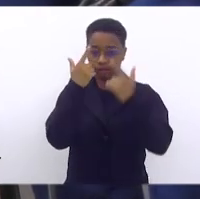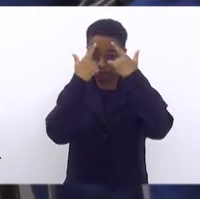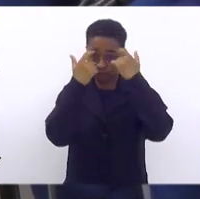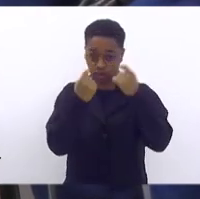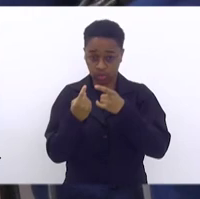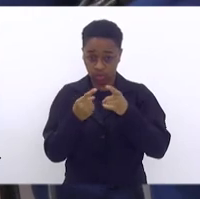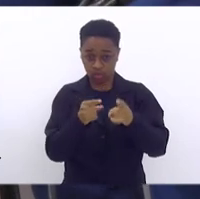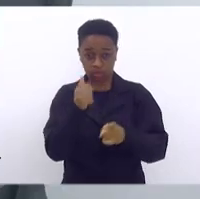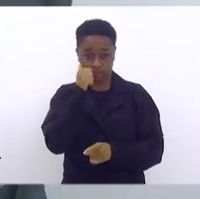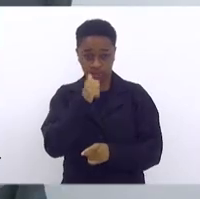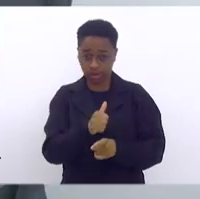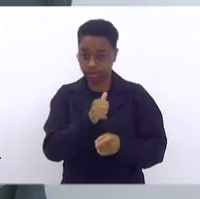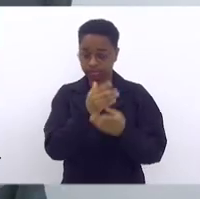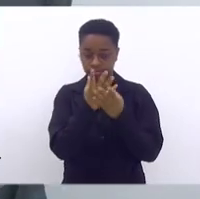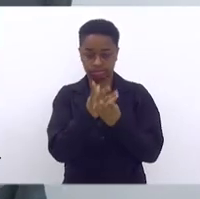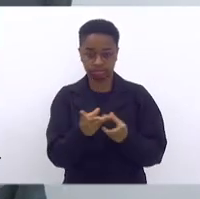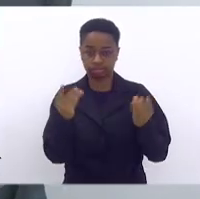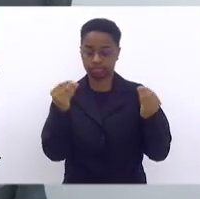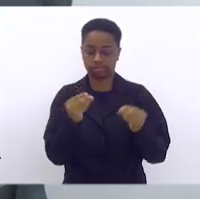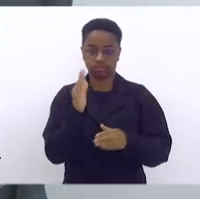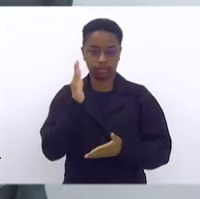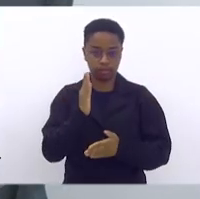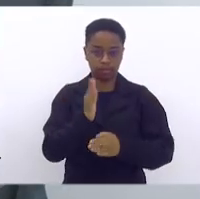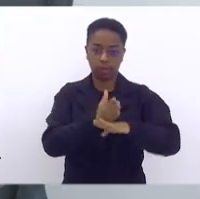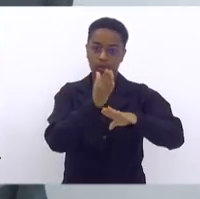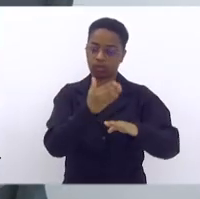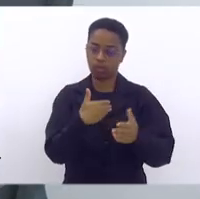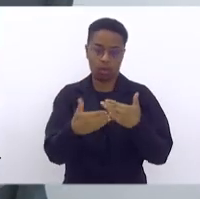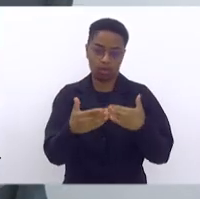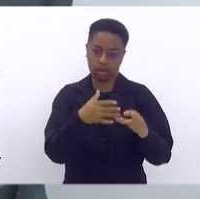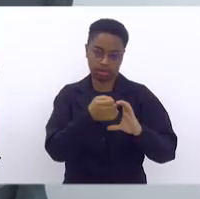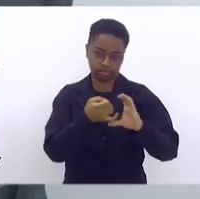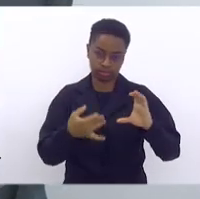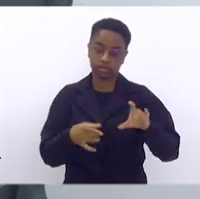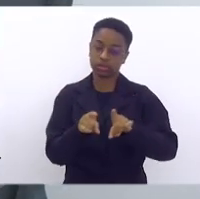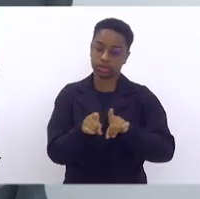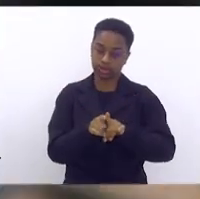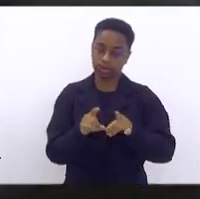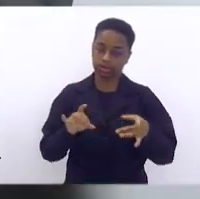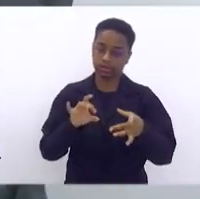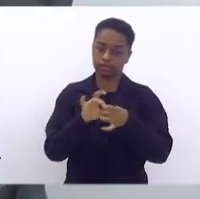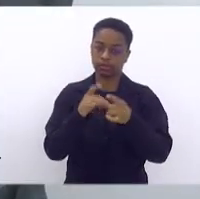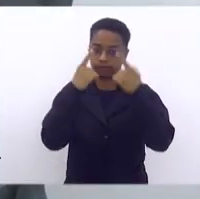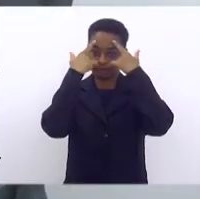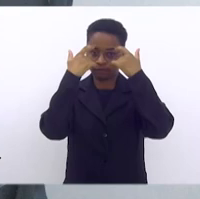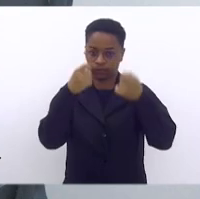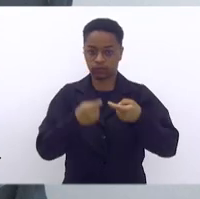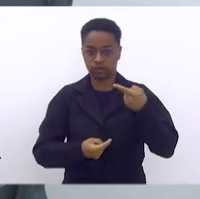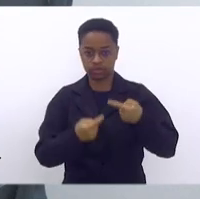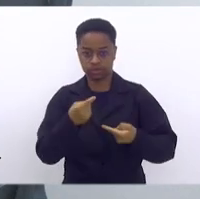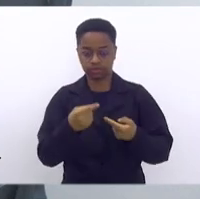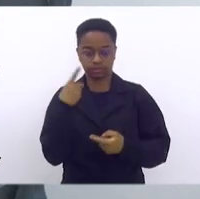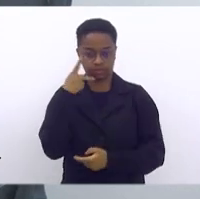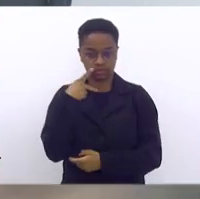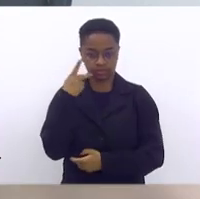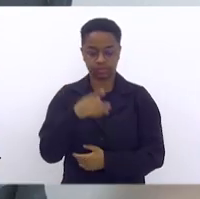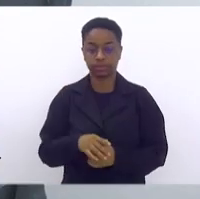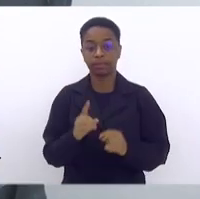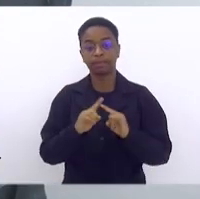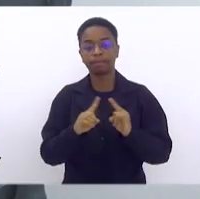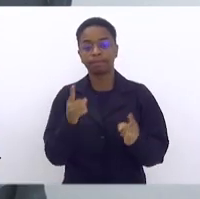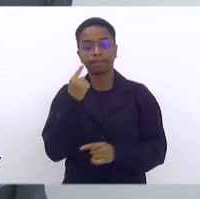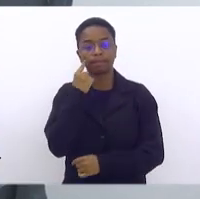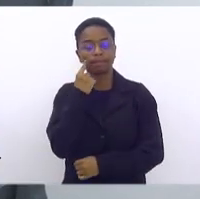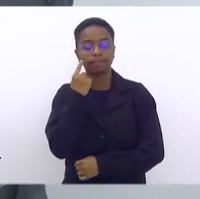mulher, qualquer que seja o seu aspecto, e aí a violência política também. Mas, pensando nas